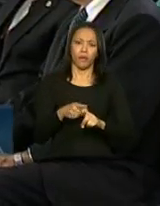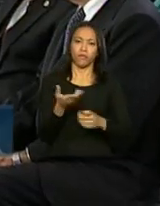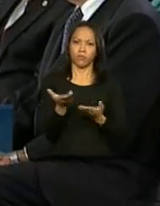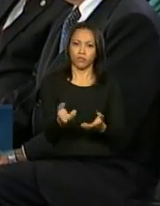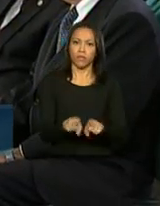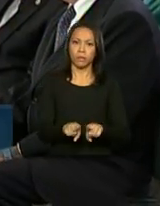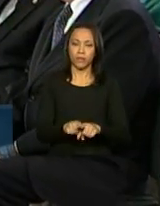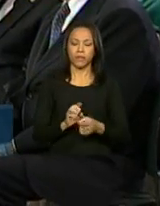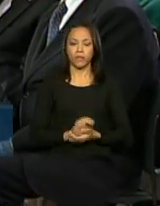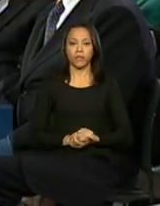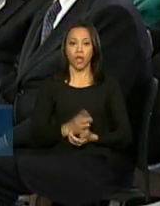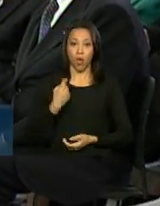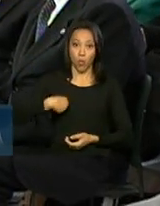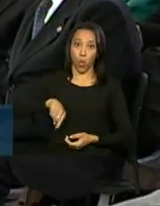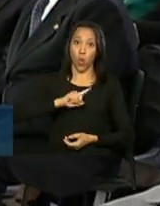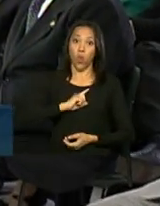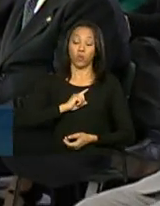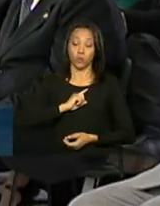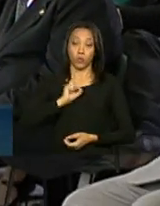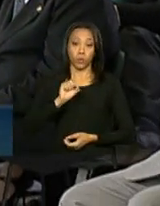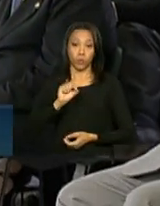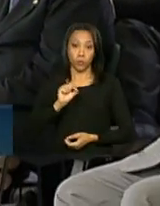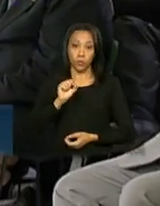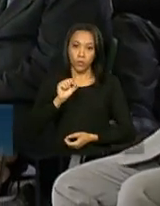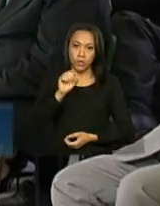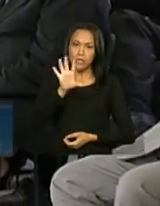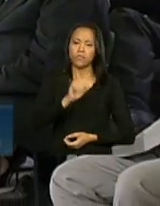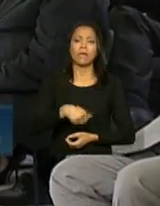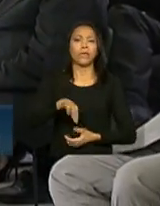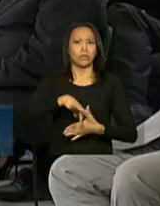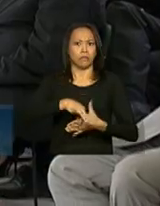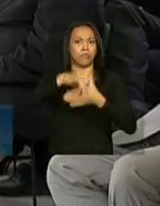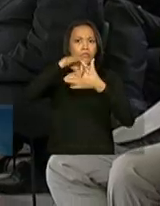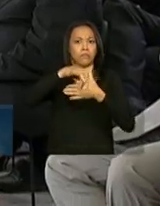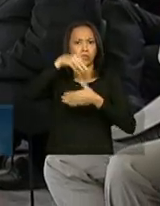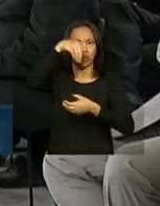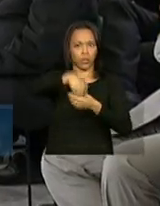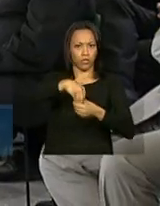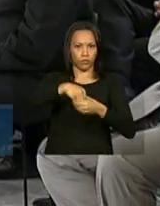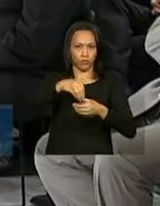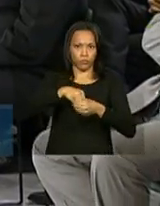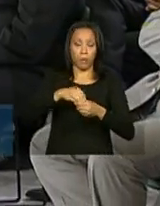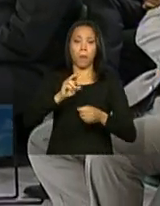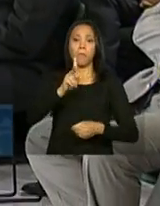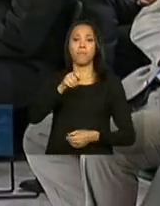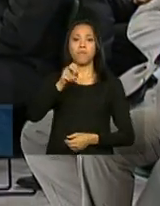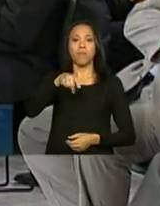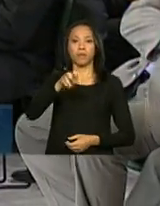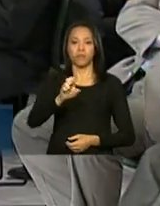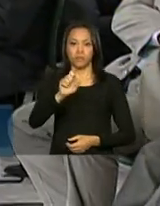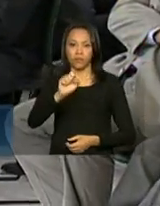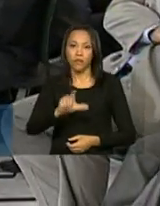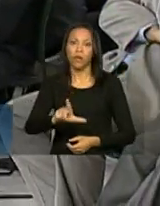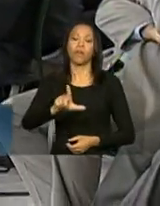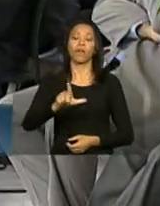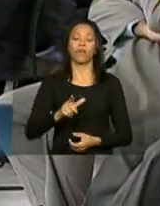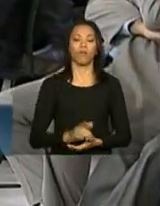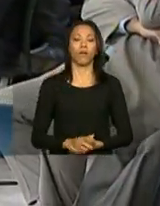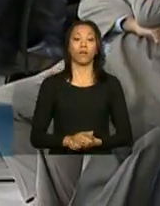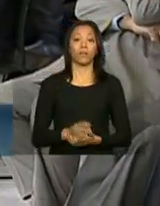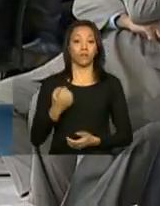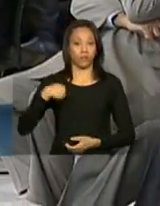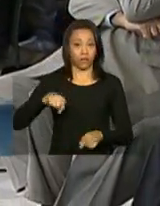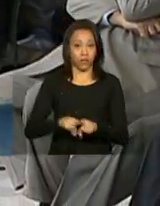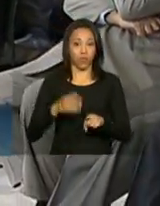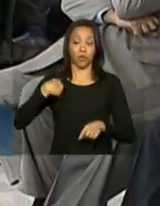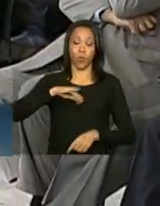Chinaglia, nosso líder do governo no Congresso, Pimentel, senador Pimentel, nosso líder do